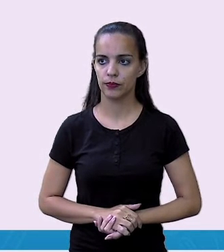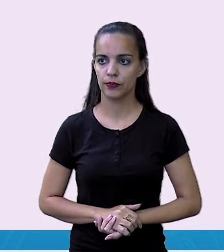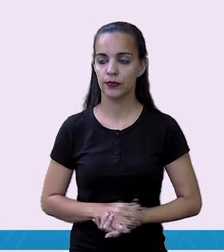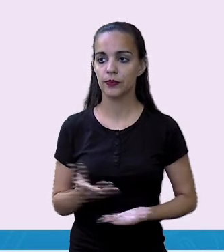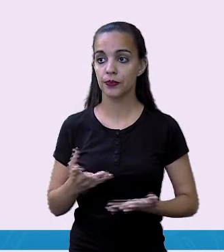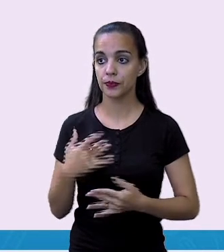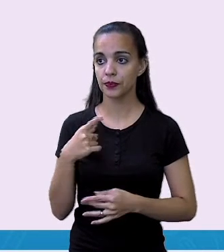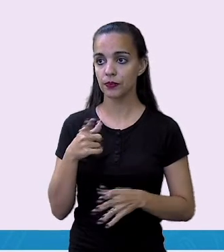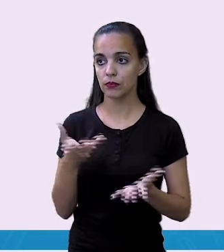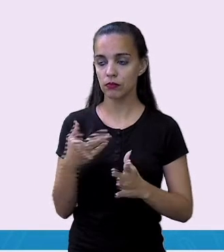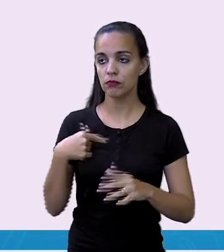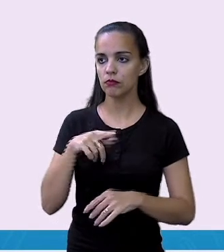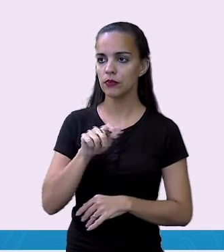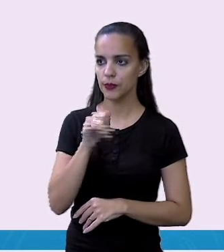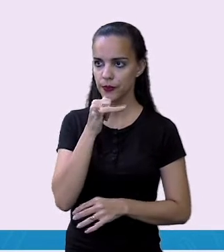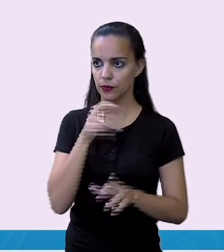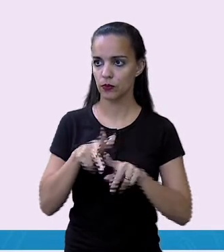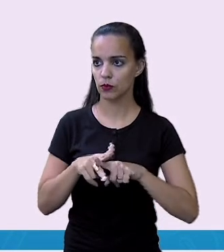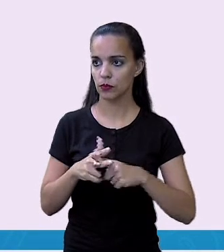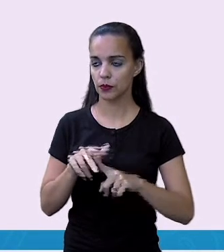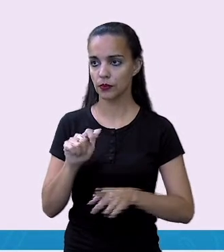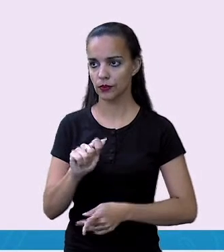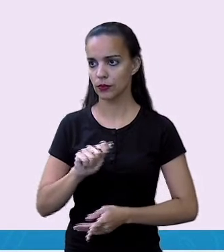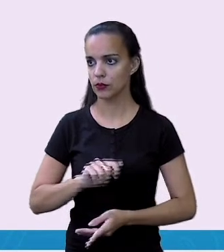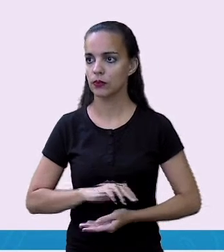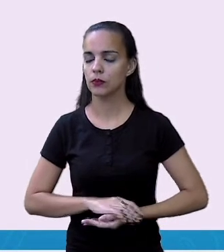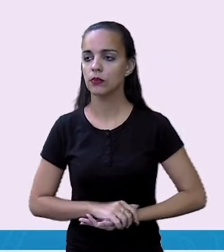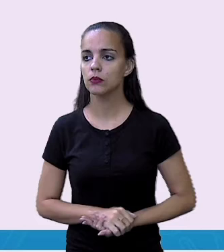Lado, ângulo e